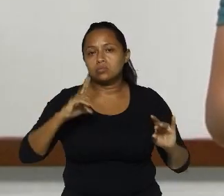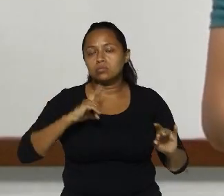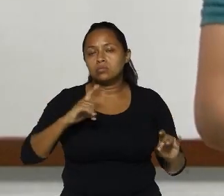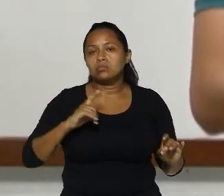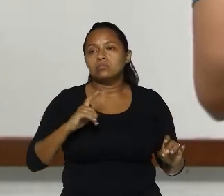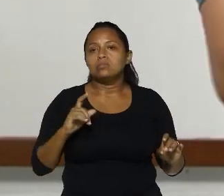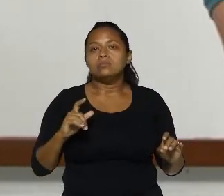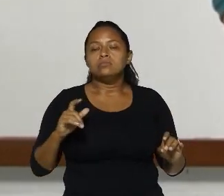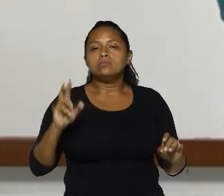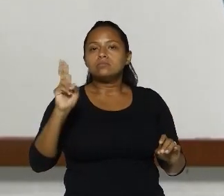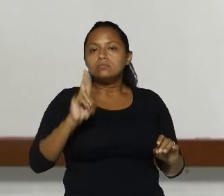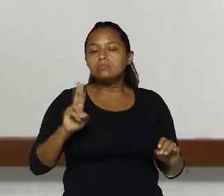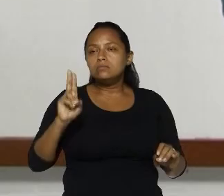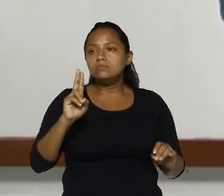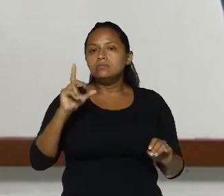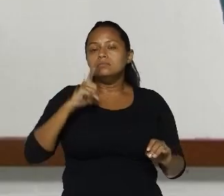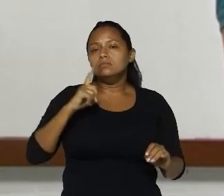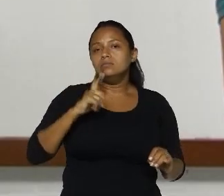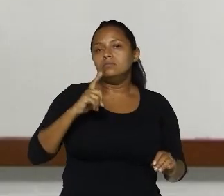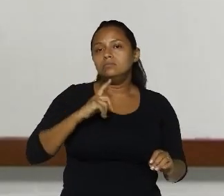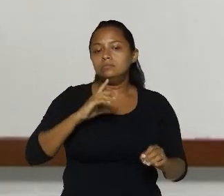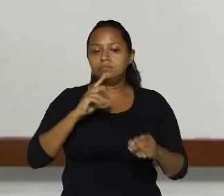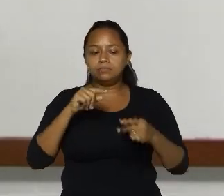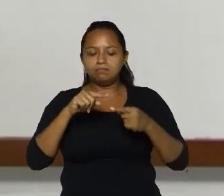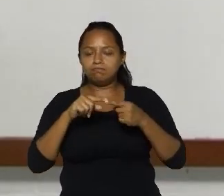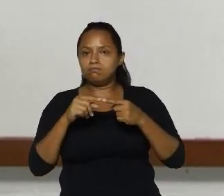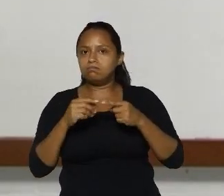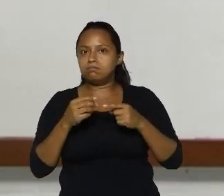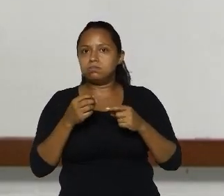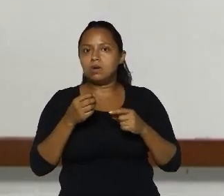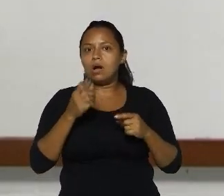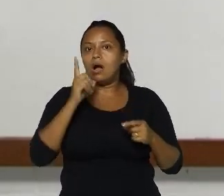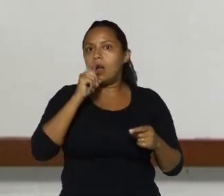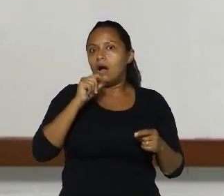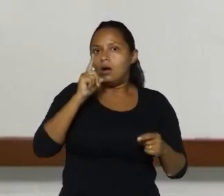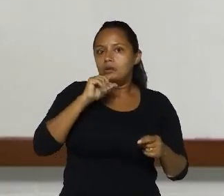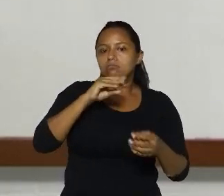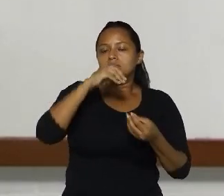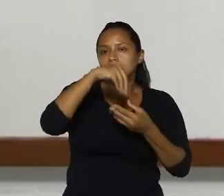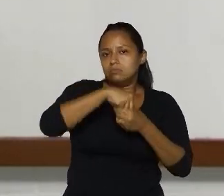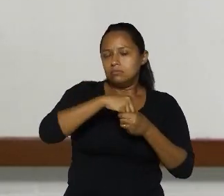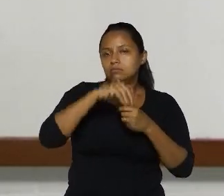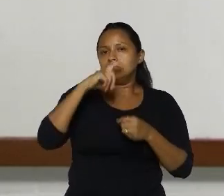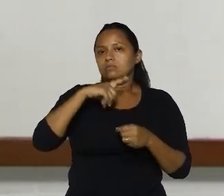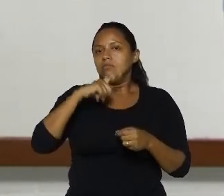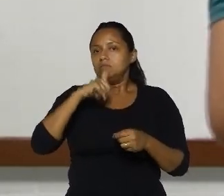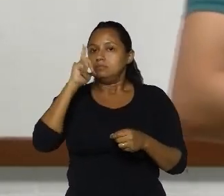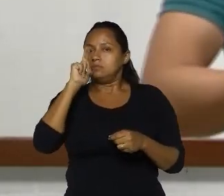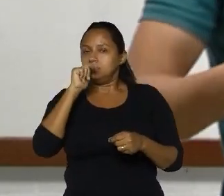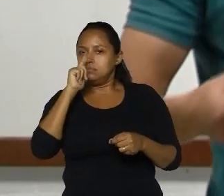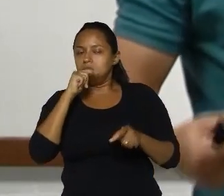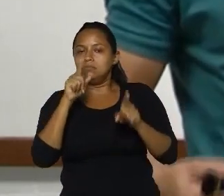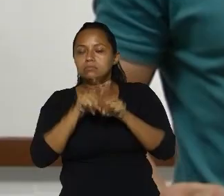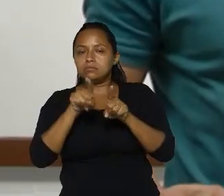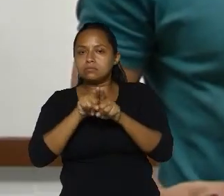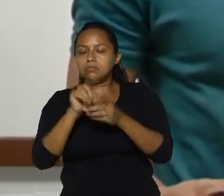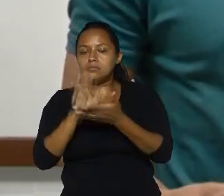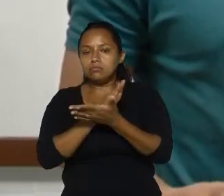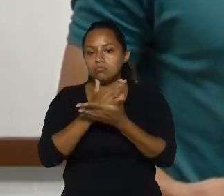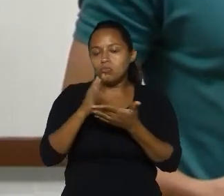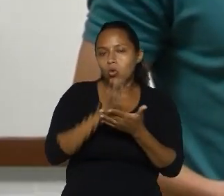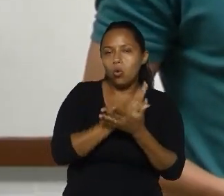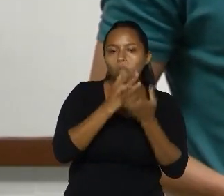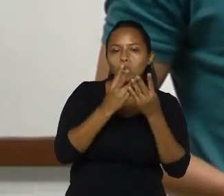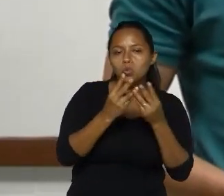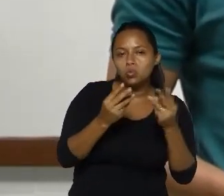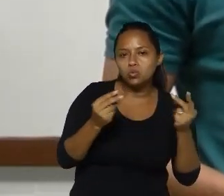alusão que no plasma nós temos uma grande quantidade de água. Nós temos a água e algumas substâncias dissolvidas